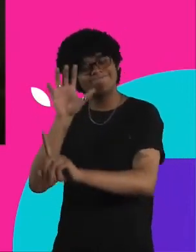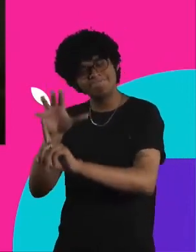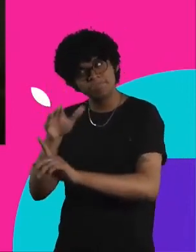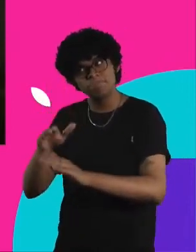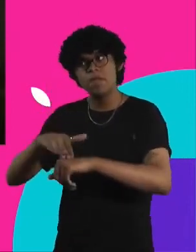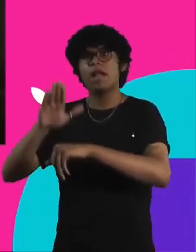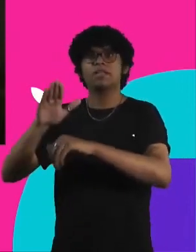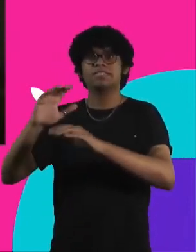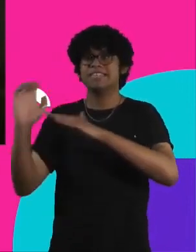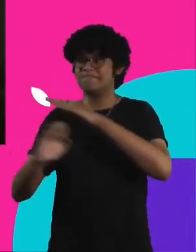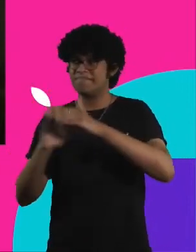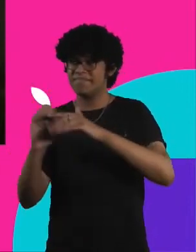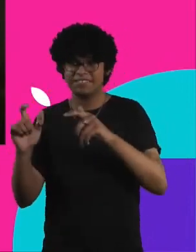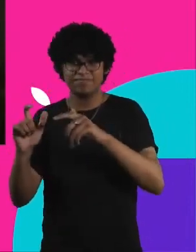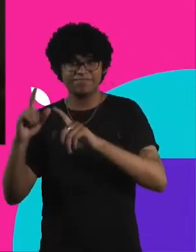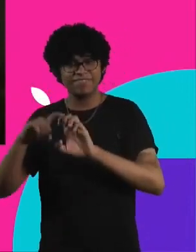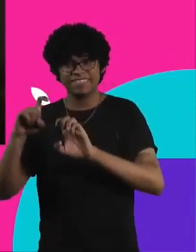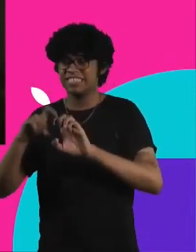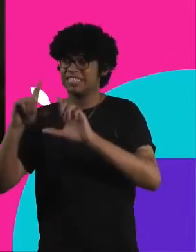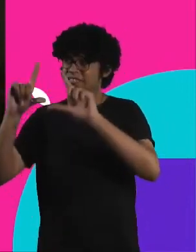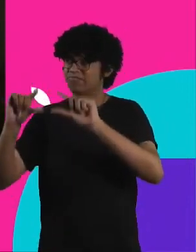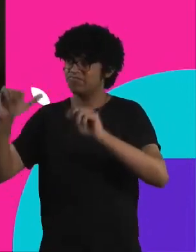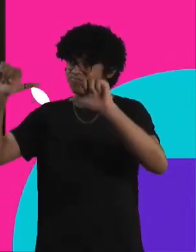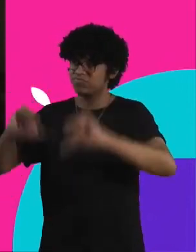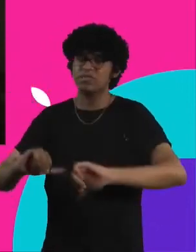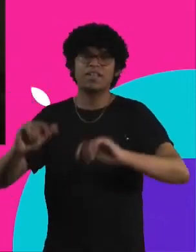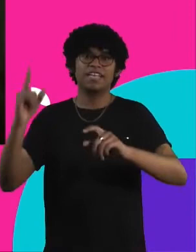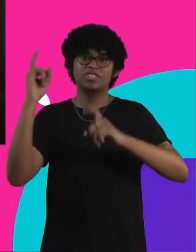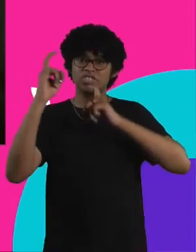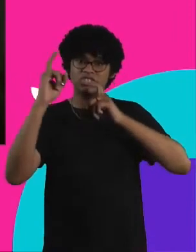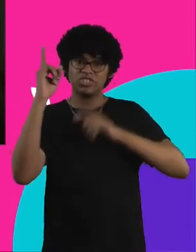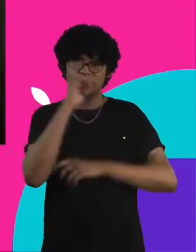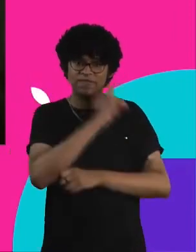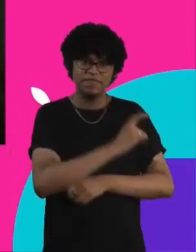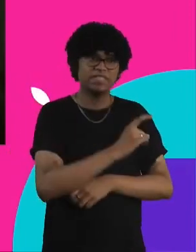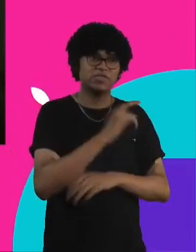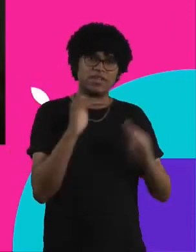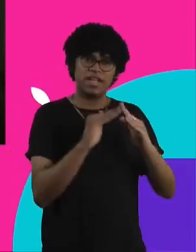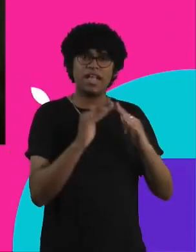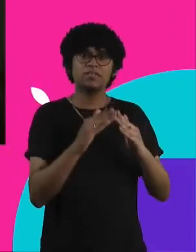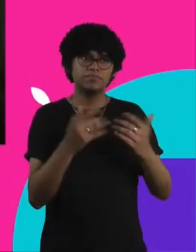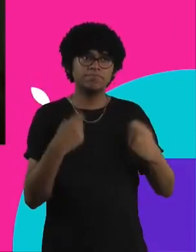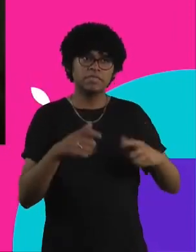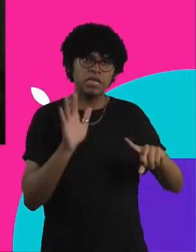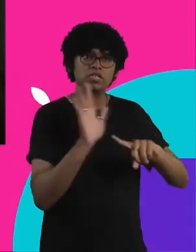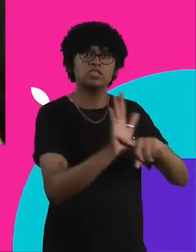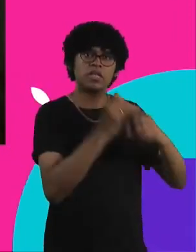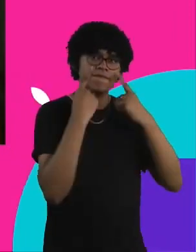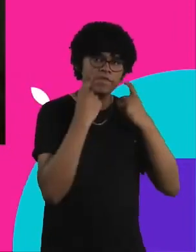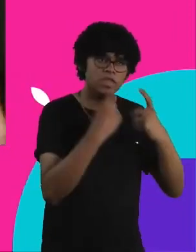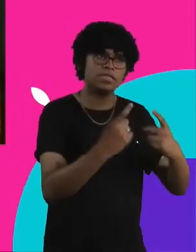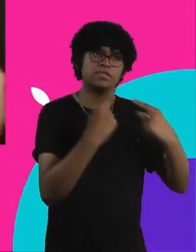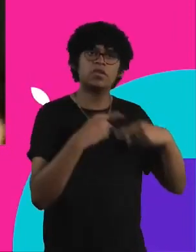impactado, a situação em casa está bastante difícil e temos que ajudar essas mulheres no que diz respeito ao combate à violência. Nós